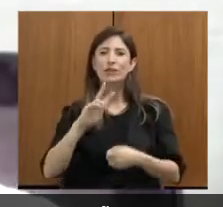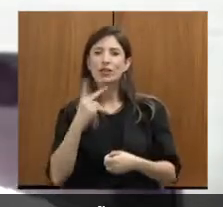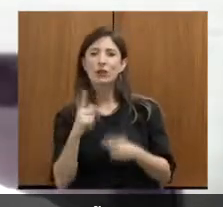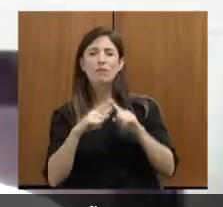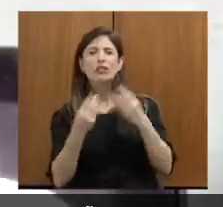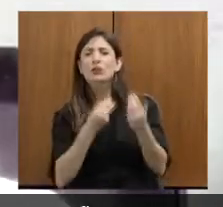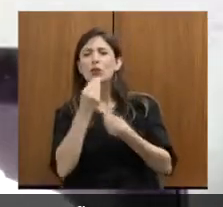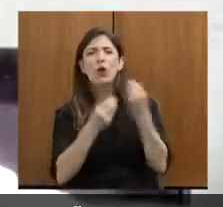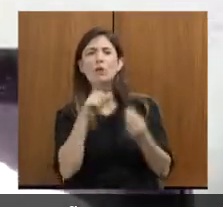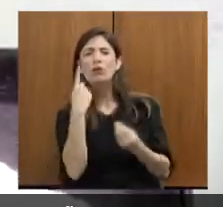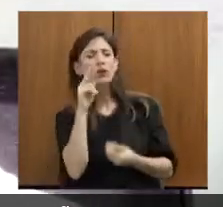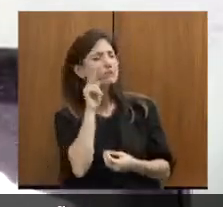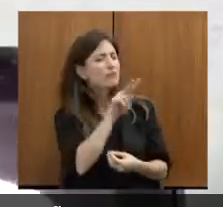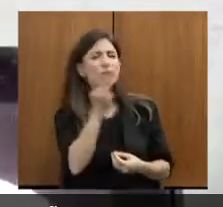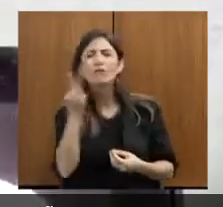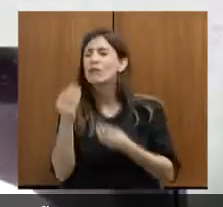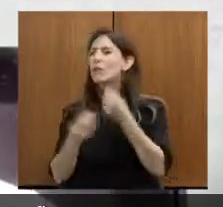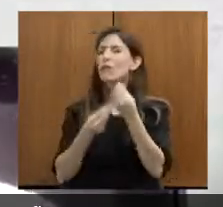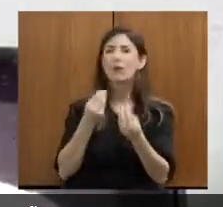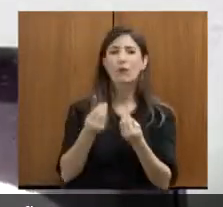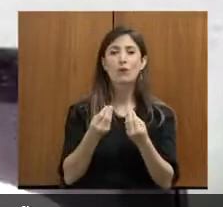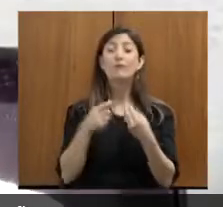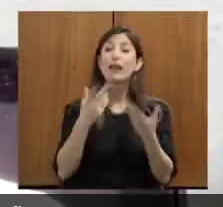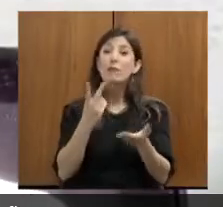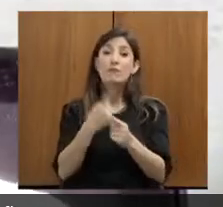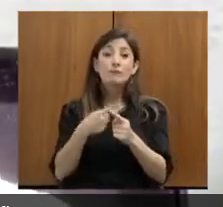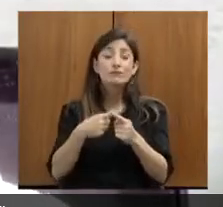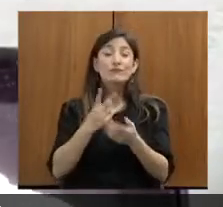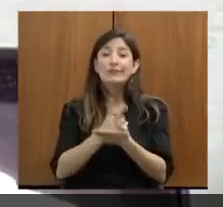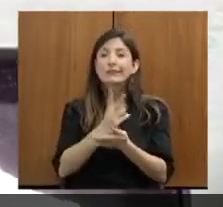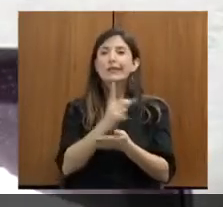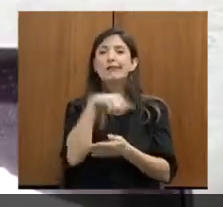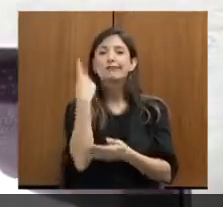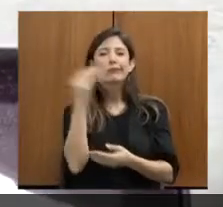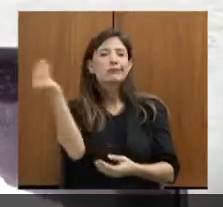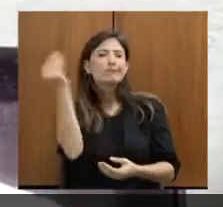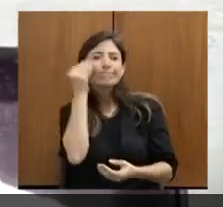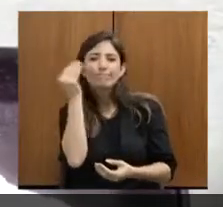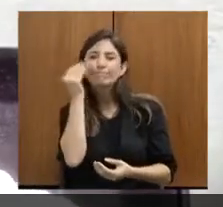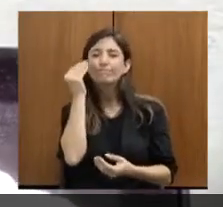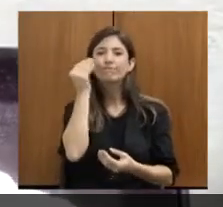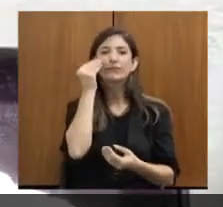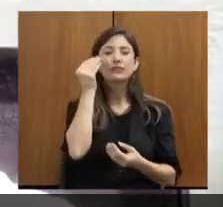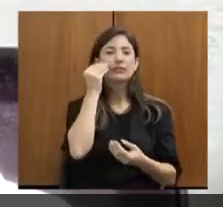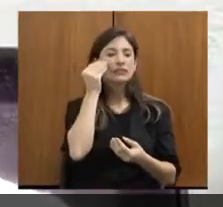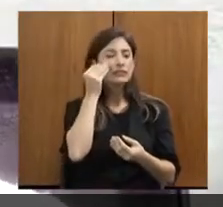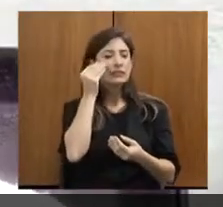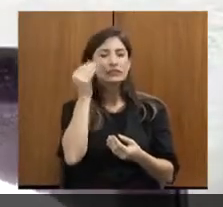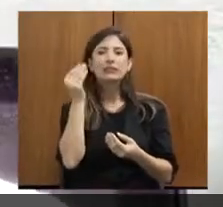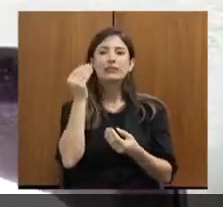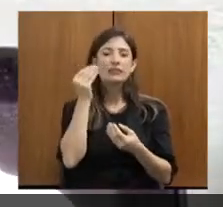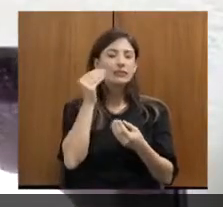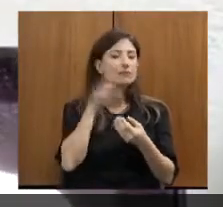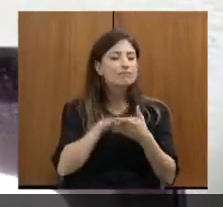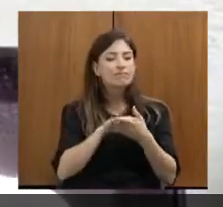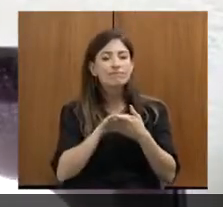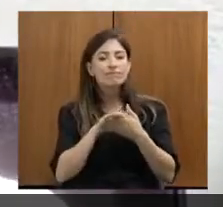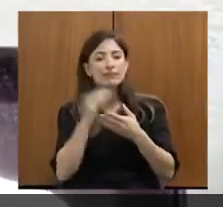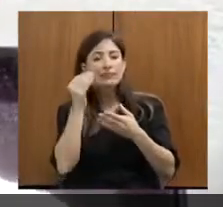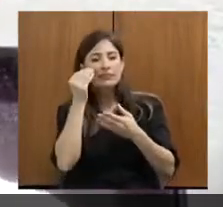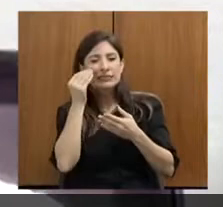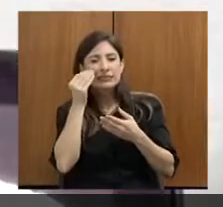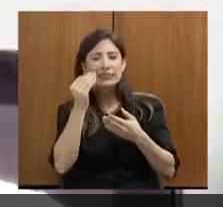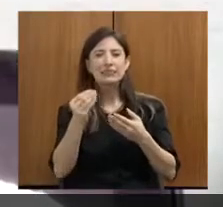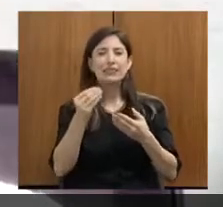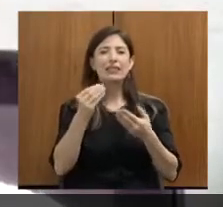isso na continuar tentativa das forças então que governam que é que